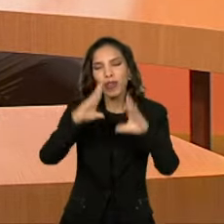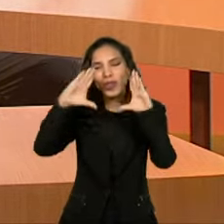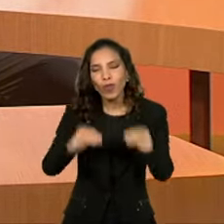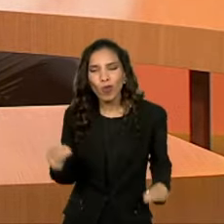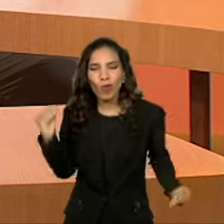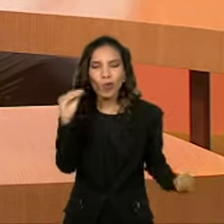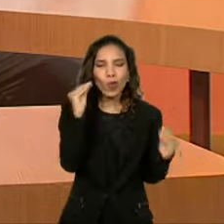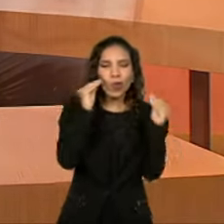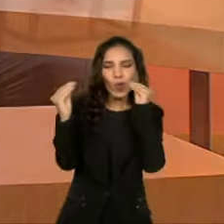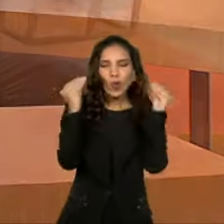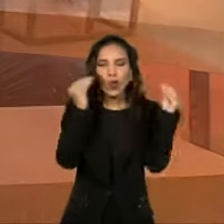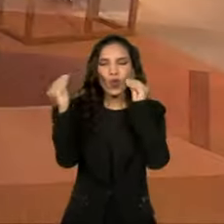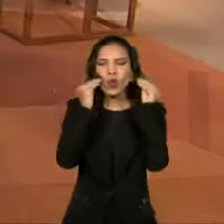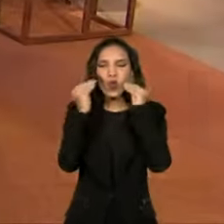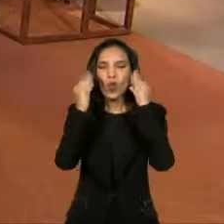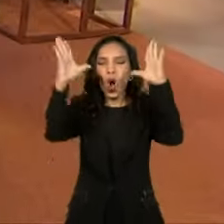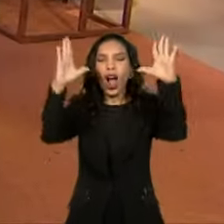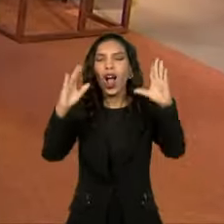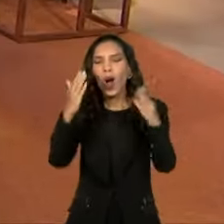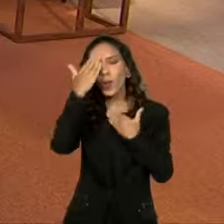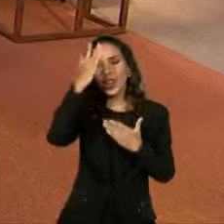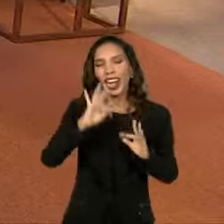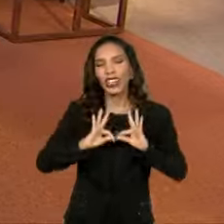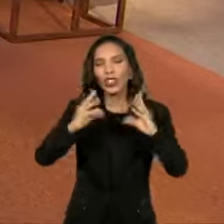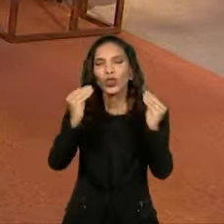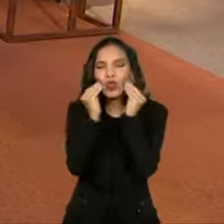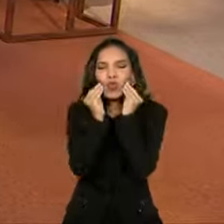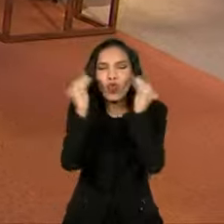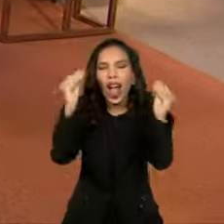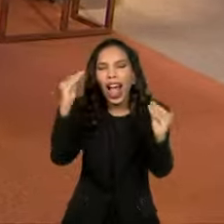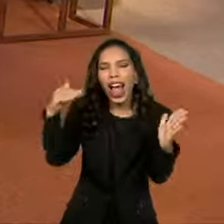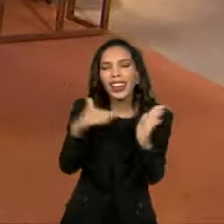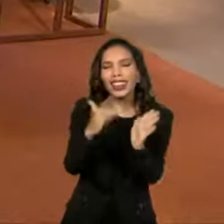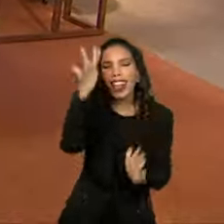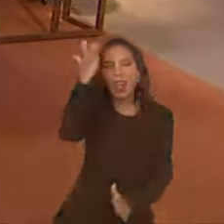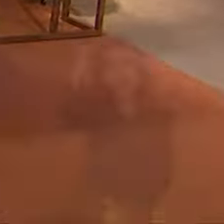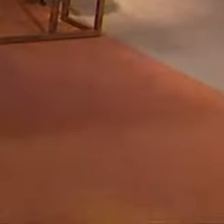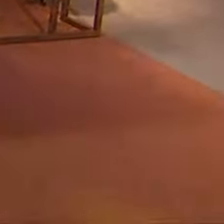muito beijo, tá? Um beijo, obrigada por tudo. Beijão, até amanhã!